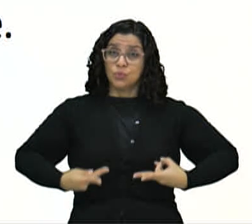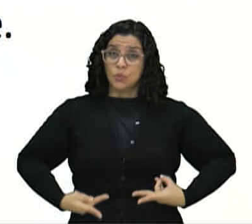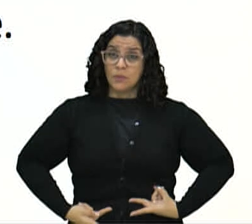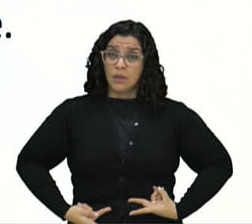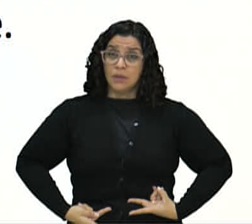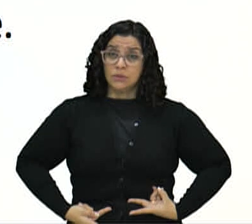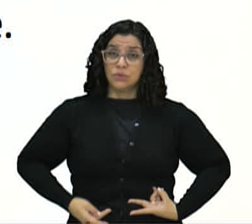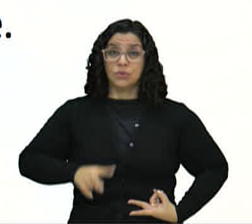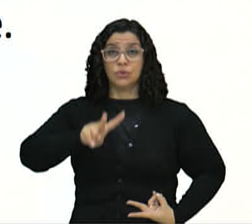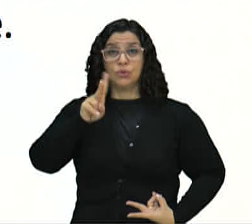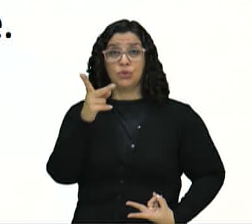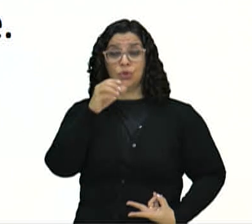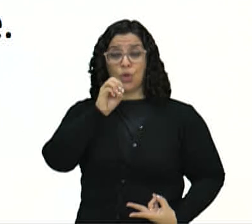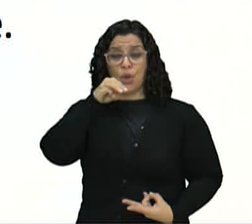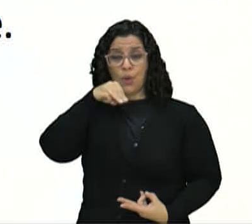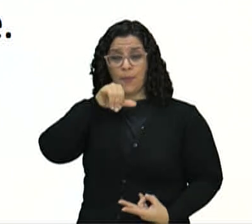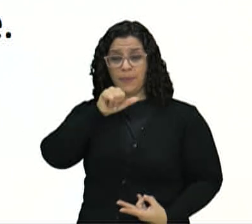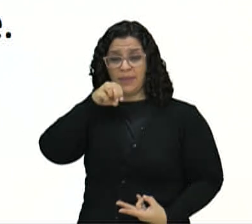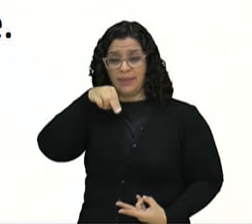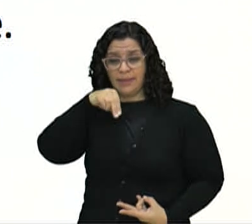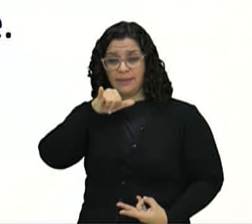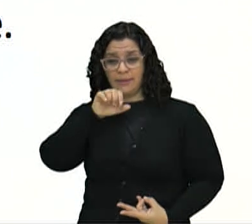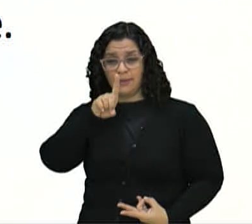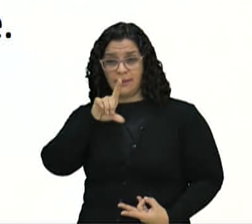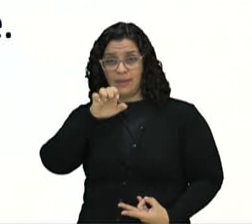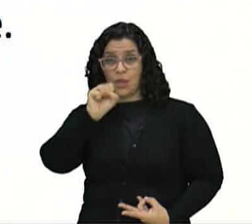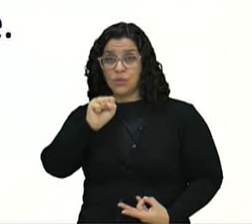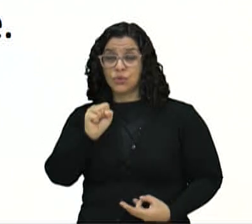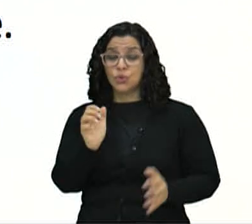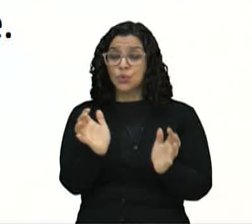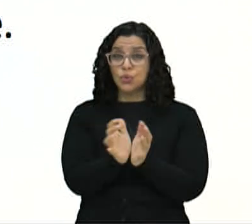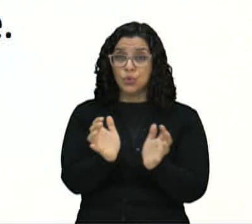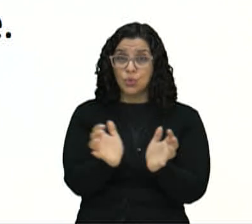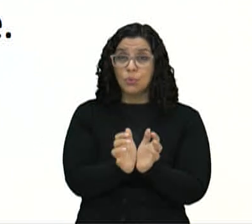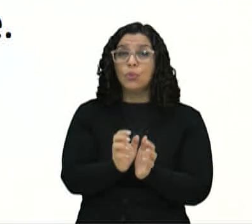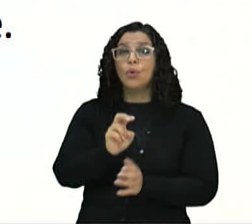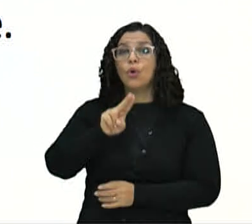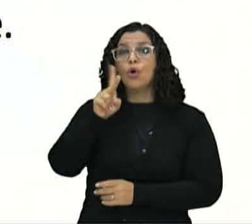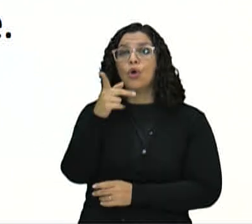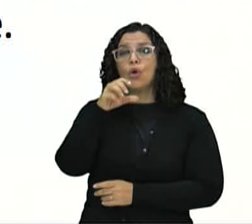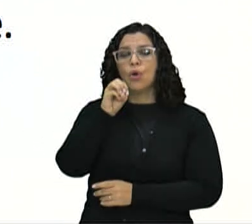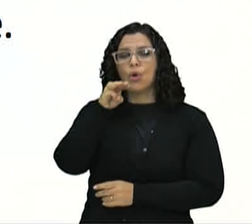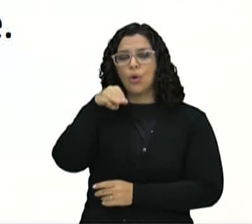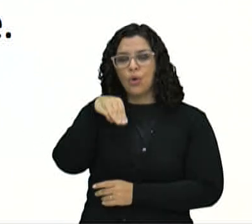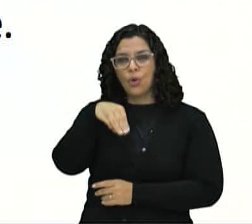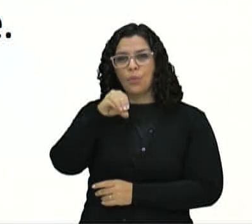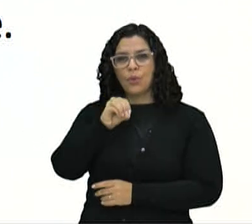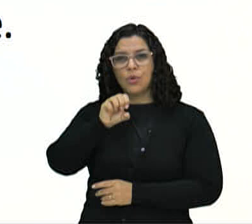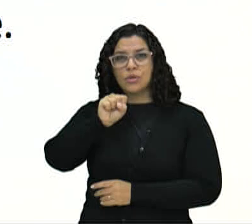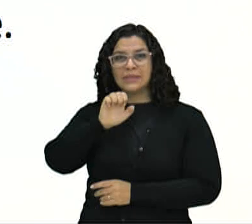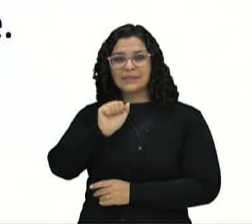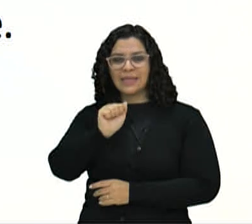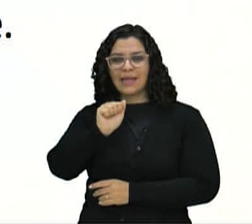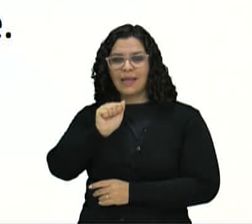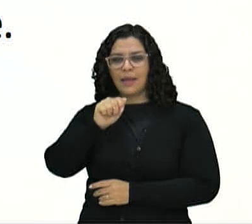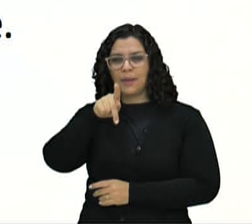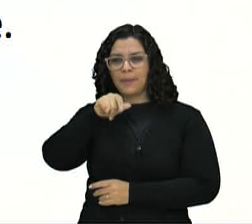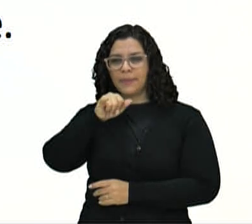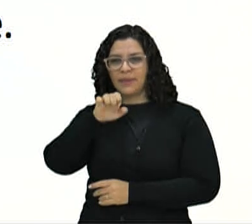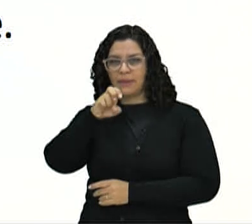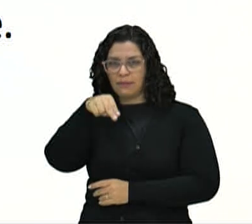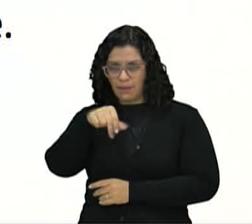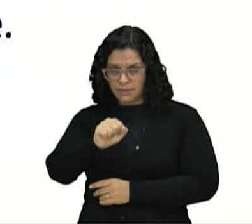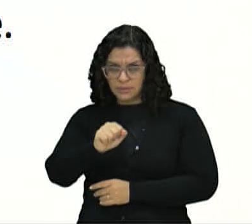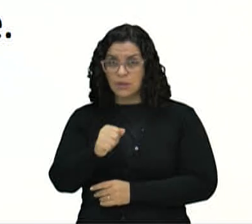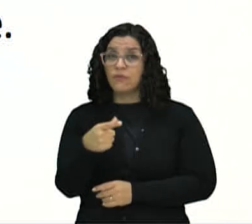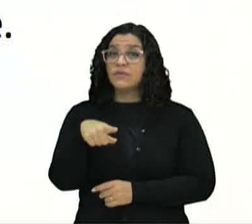são hominídeos e pertencem à espécie Homo sapiens. Assinale a alternativa